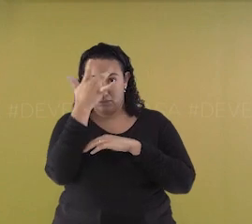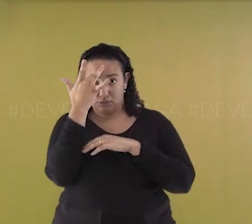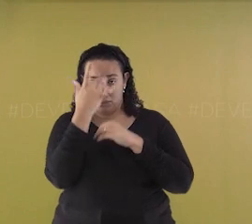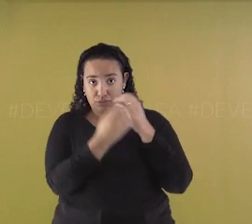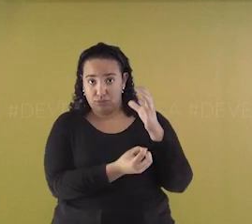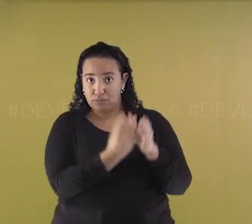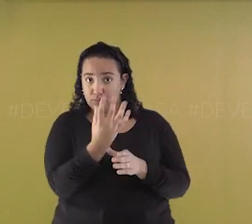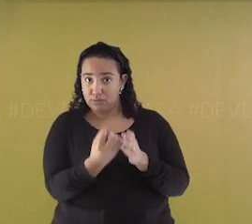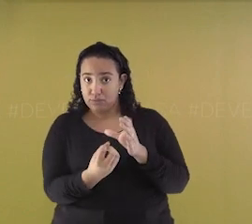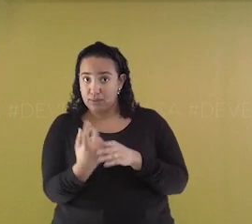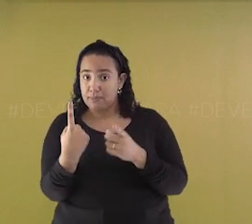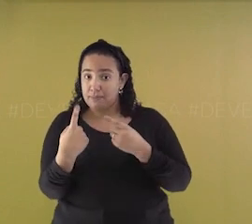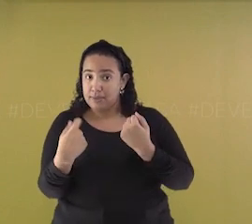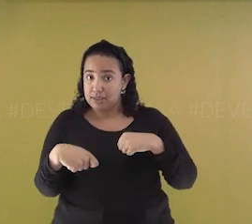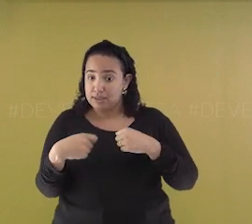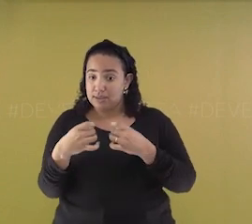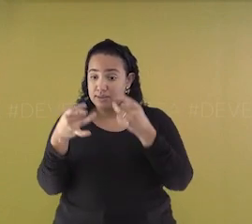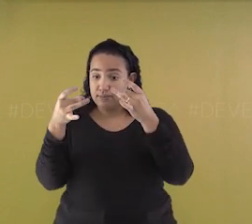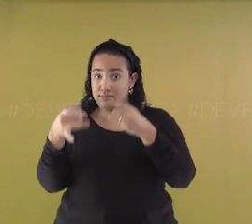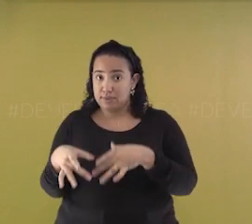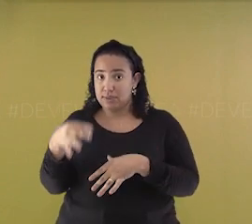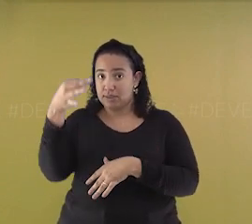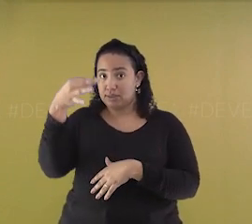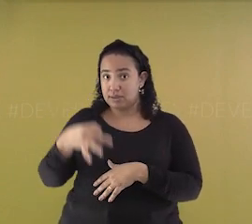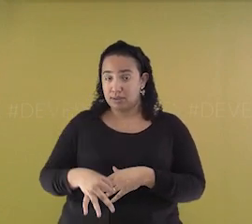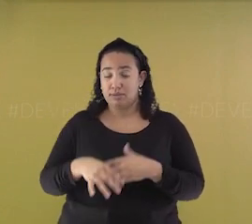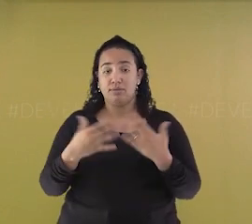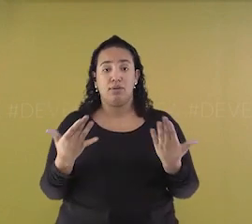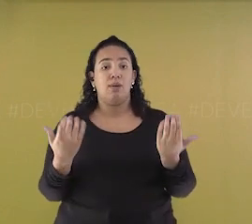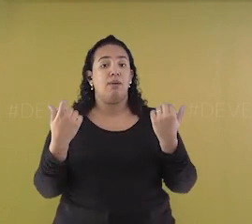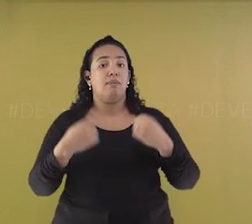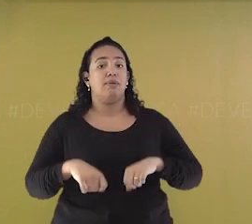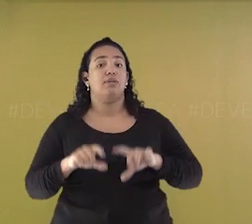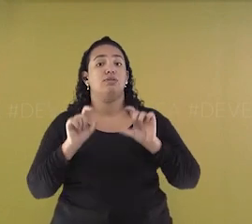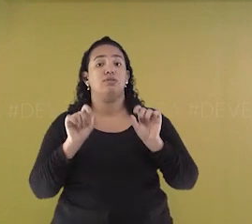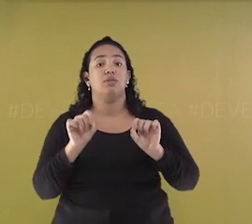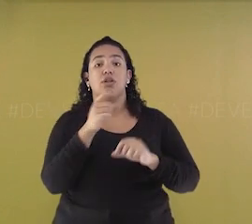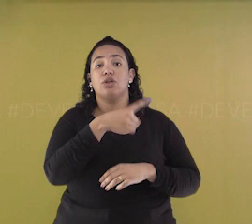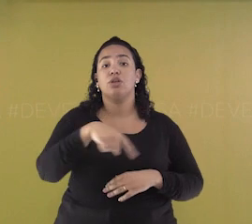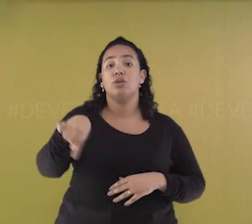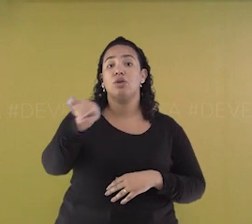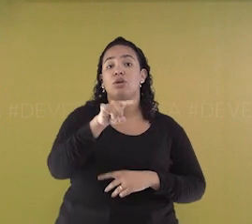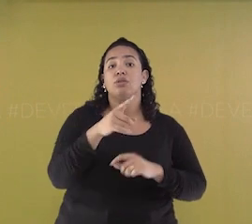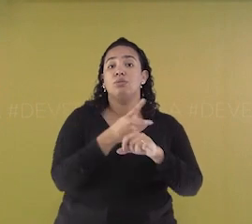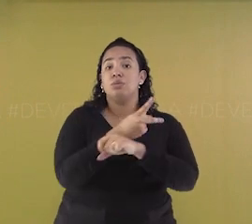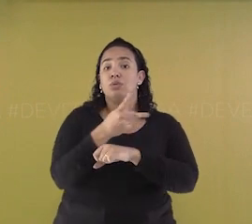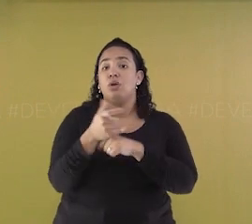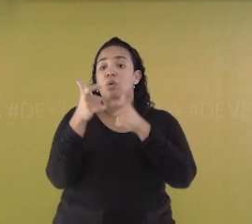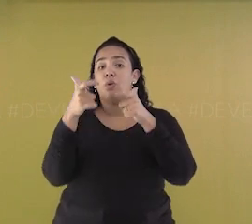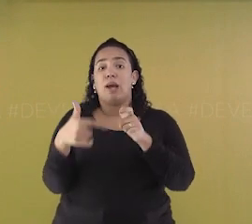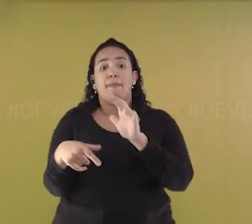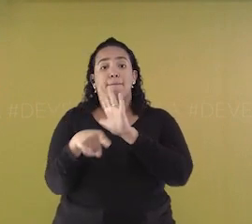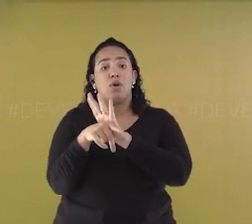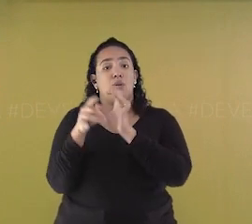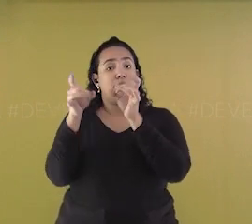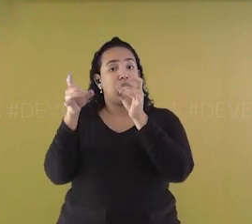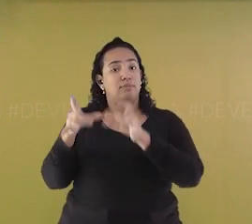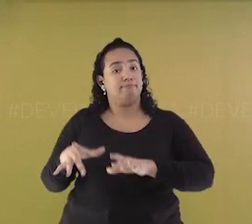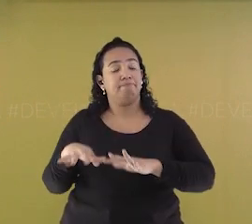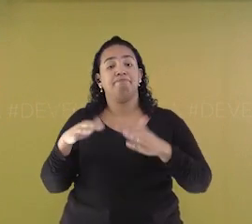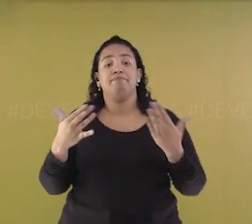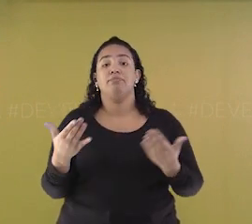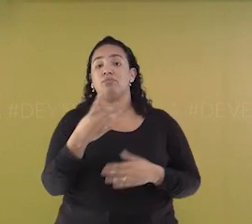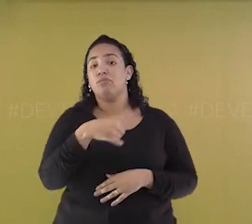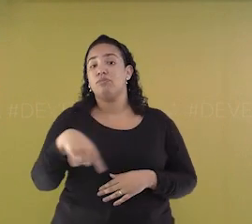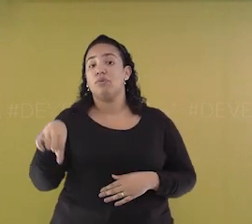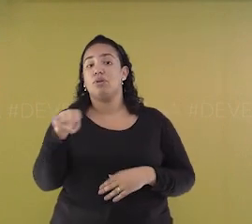destino correto desses materiais. E nesses casos é preciso que a gente procure um posto de recolhimento.